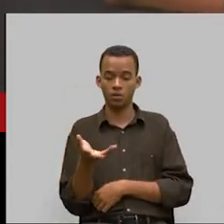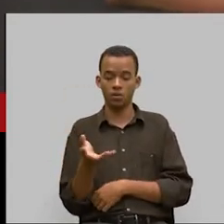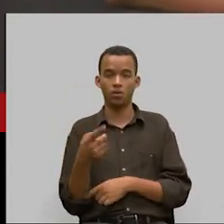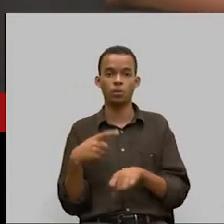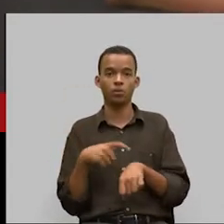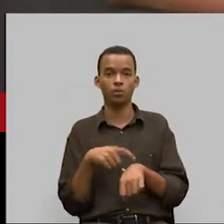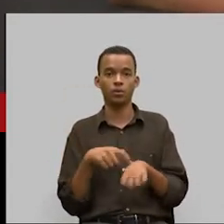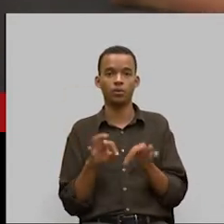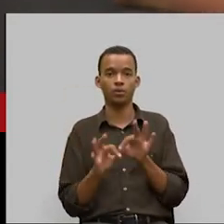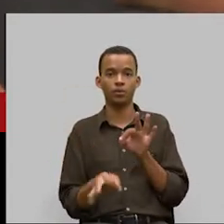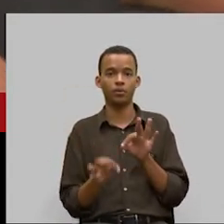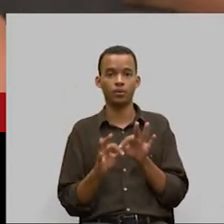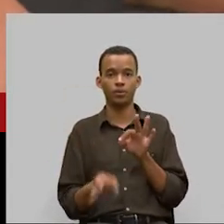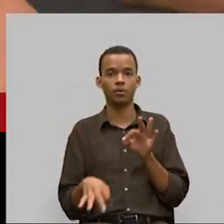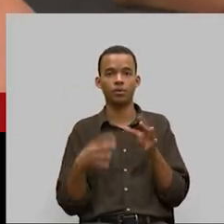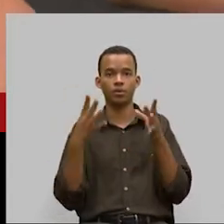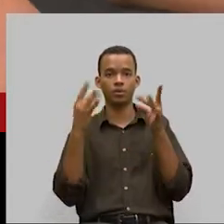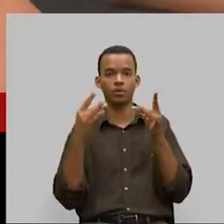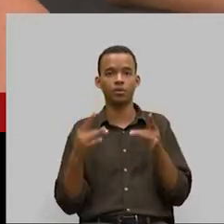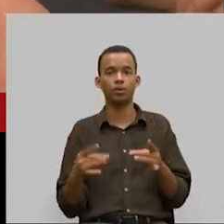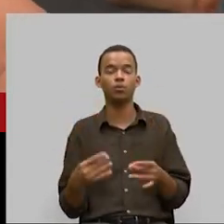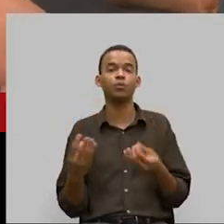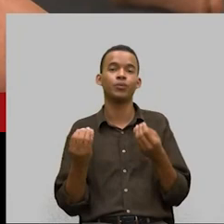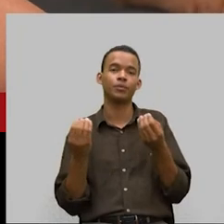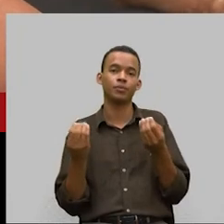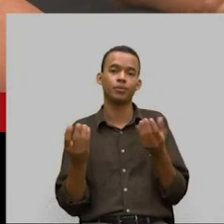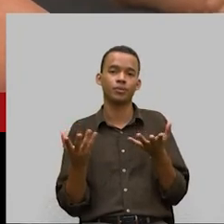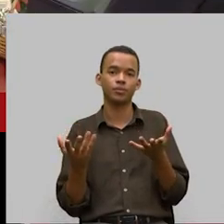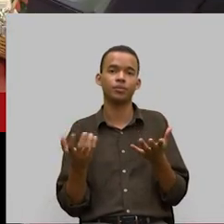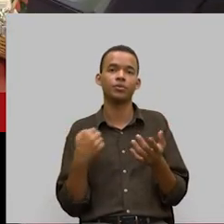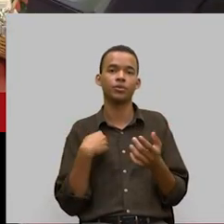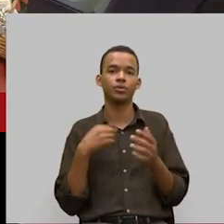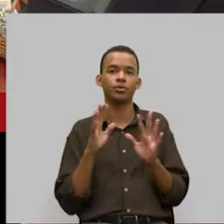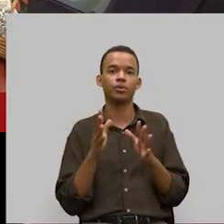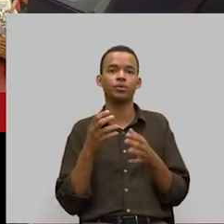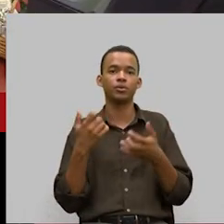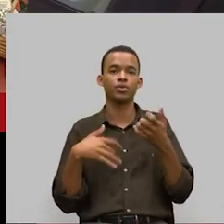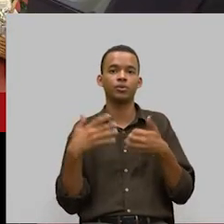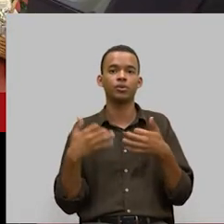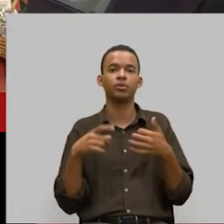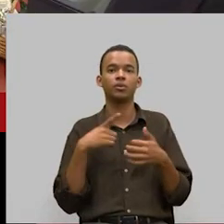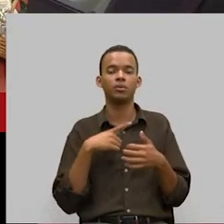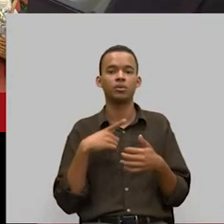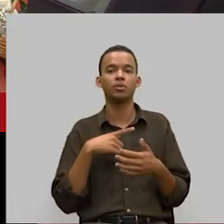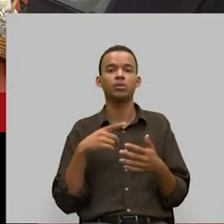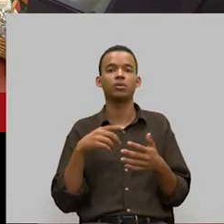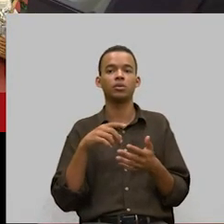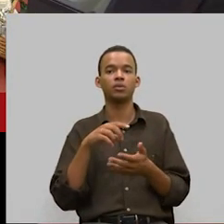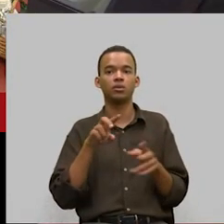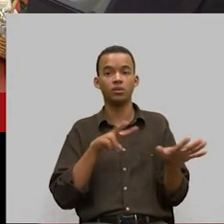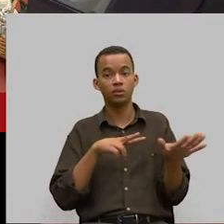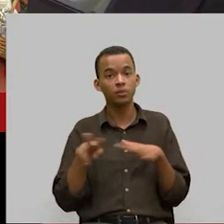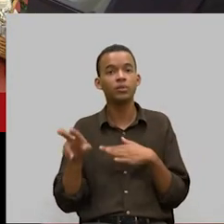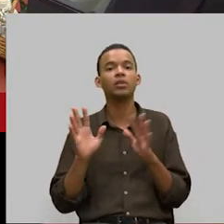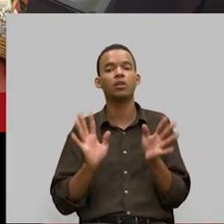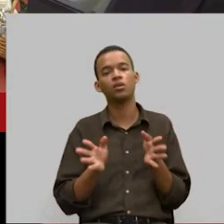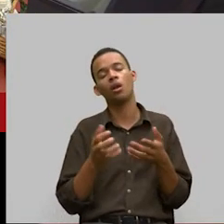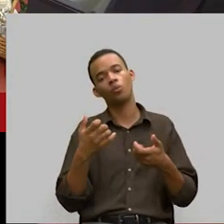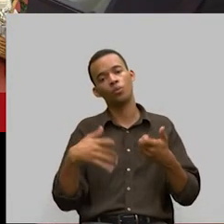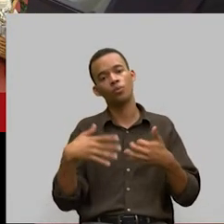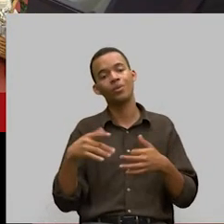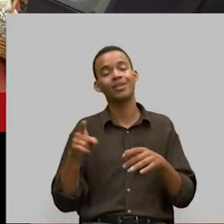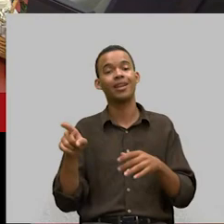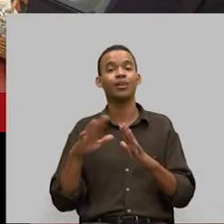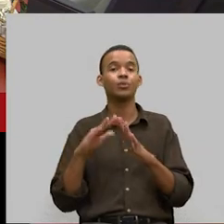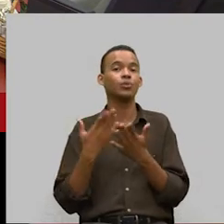sabem que é muita coisa e já se falou de todas essas demandas a questão do fechamento da escola